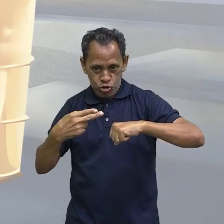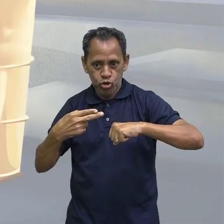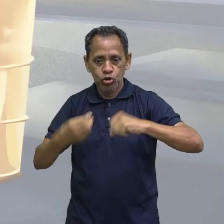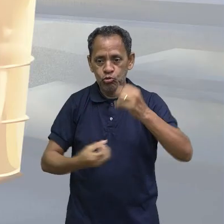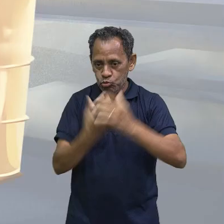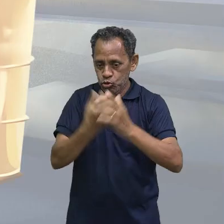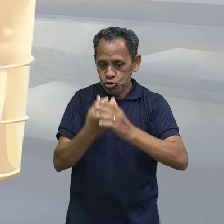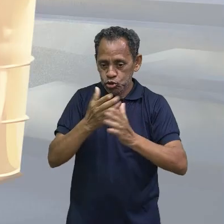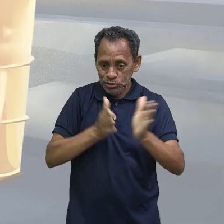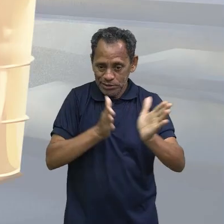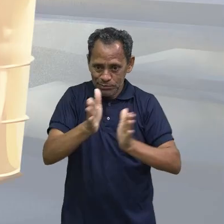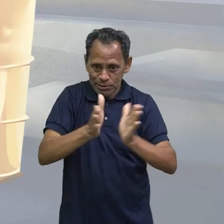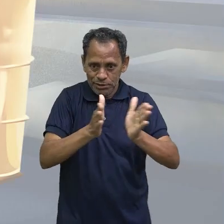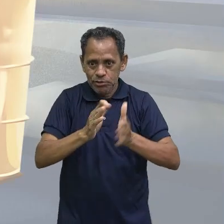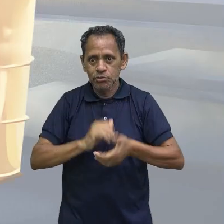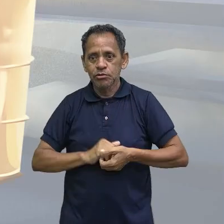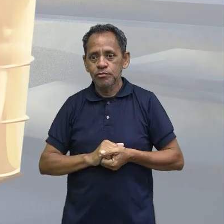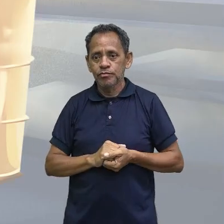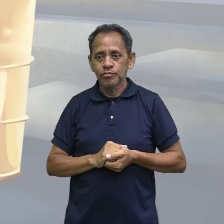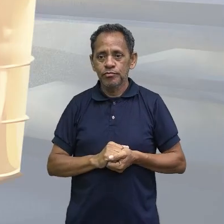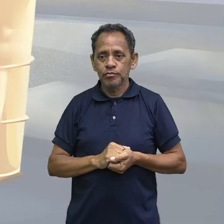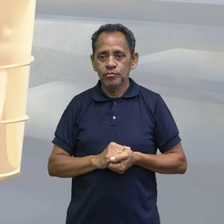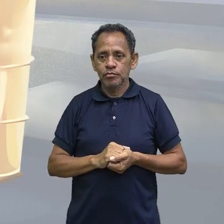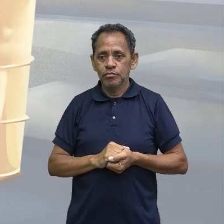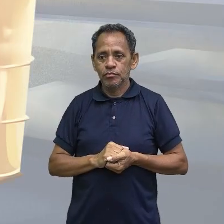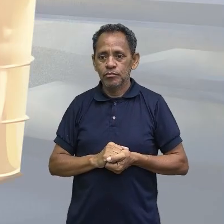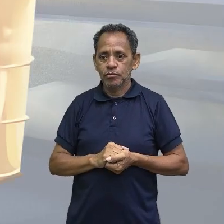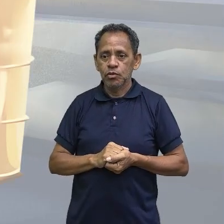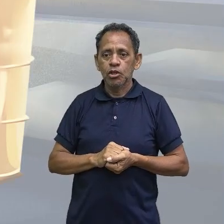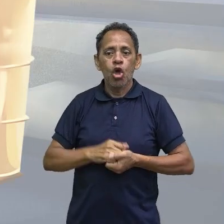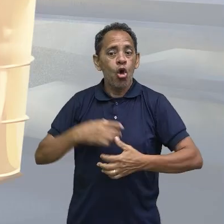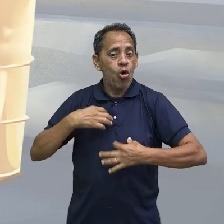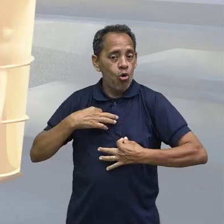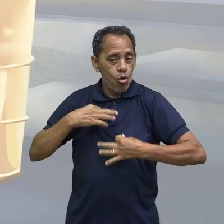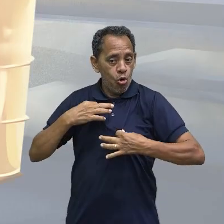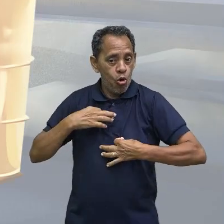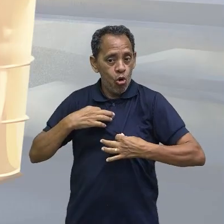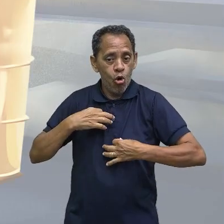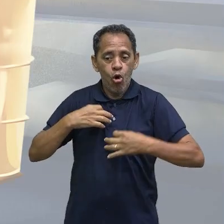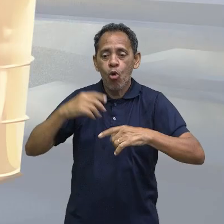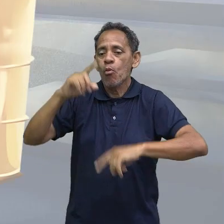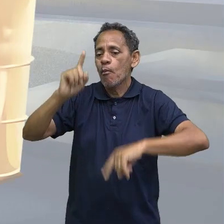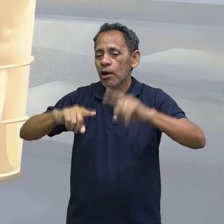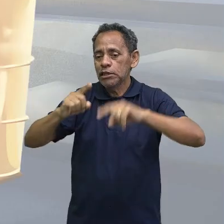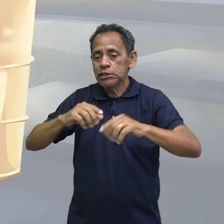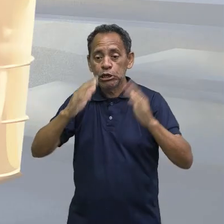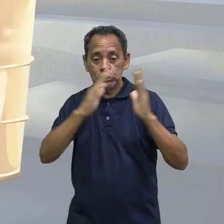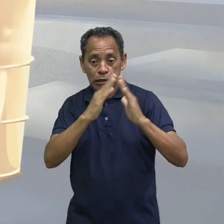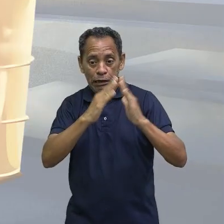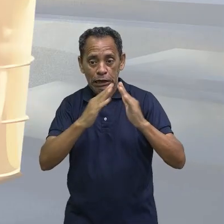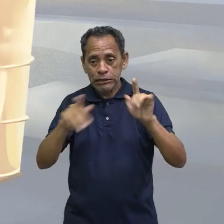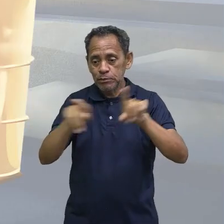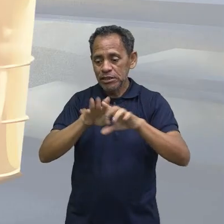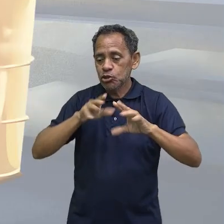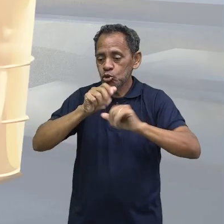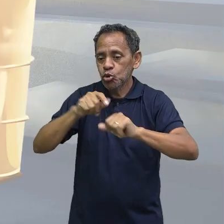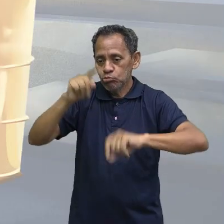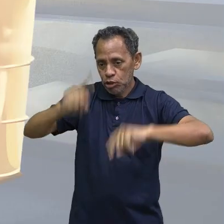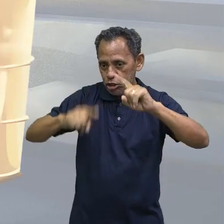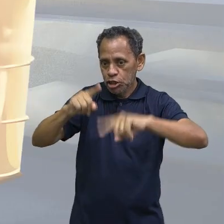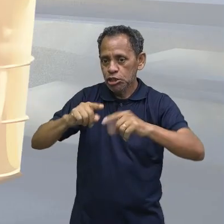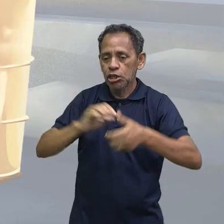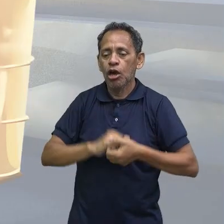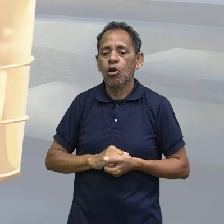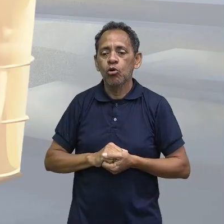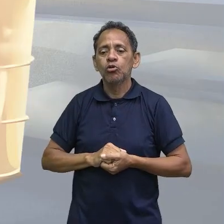tá? Então, você pode pensar aí em várias coisas, em roupas, móveis, tá? Todo o material que esse